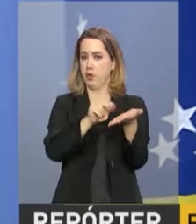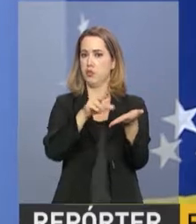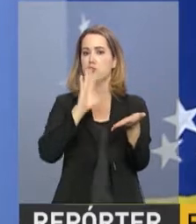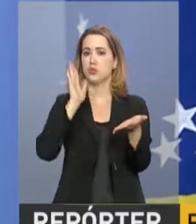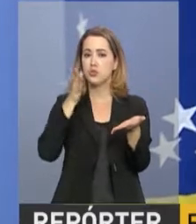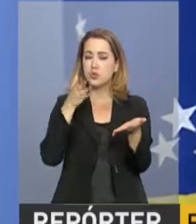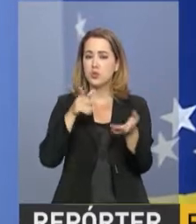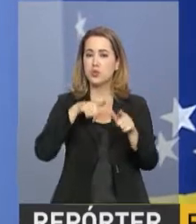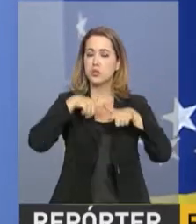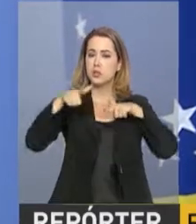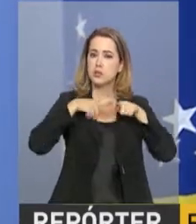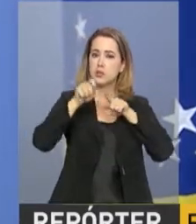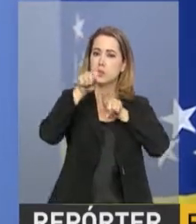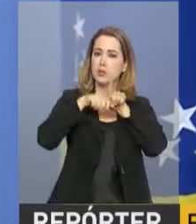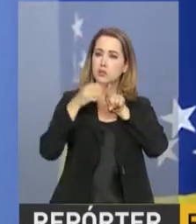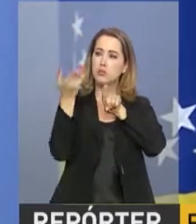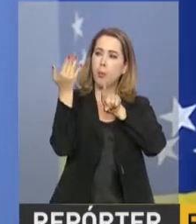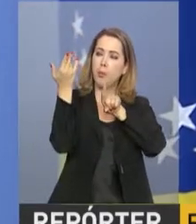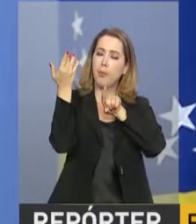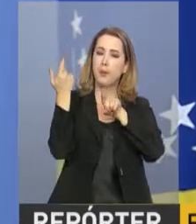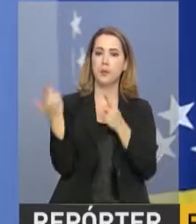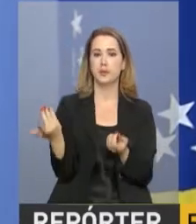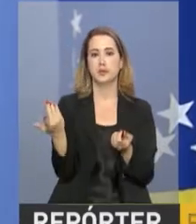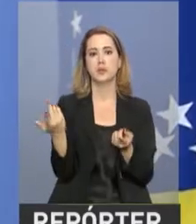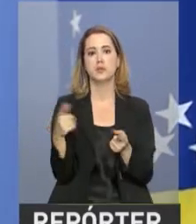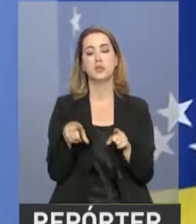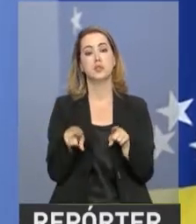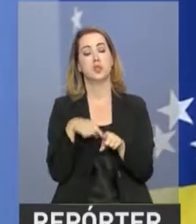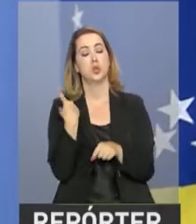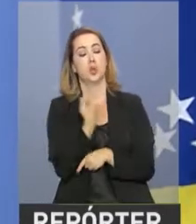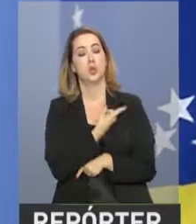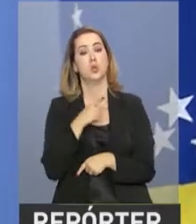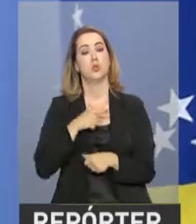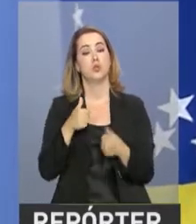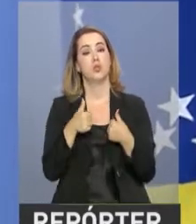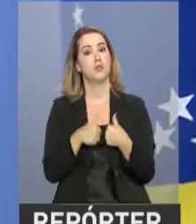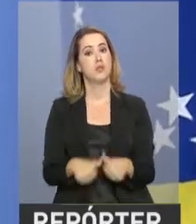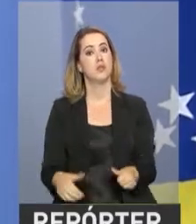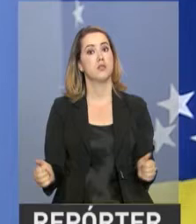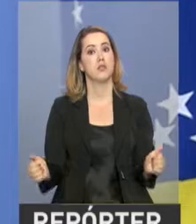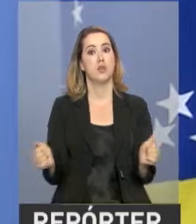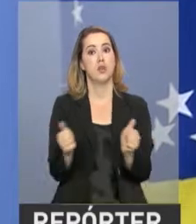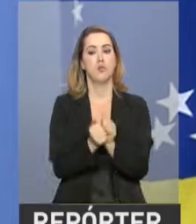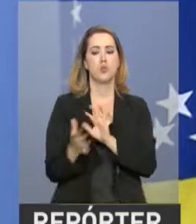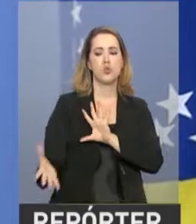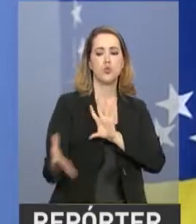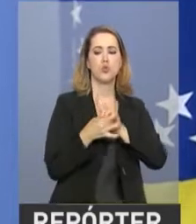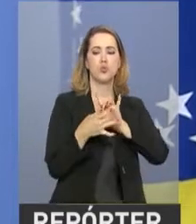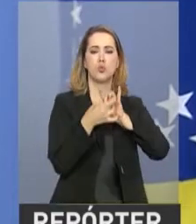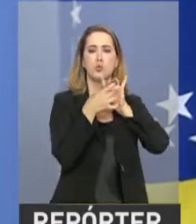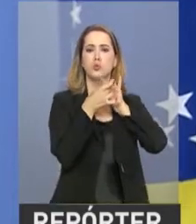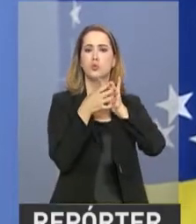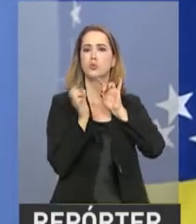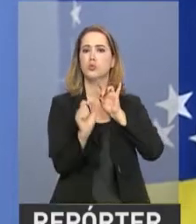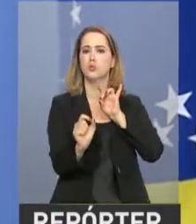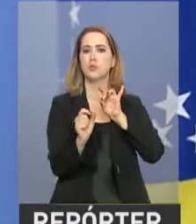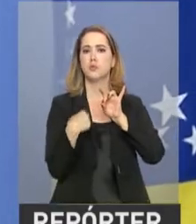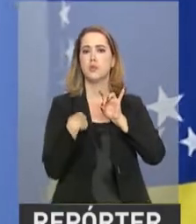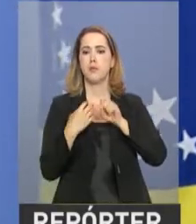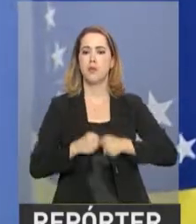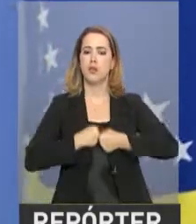e o Ministério do Planejamento há anos, em que nós estamos somando esta conjugação